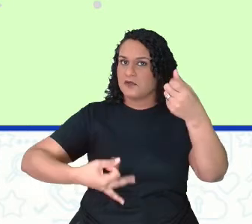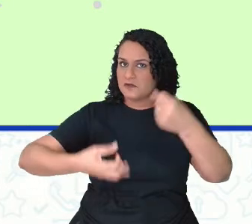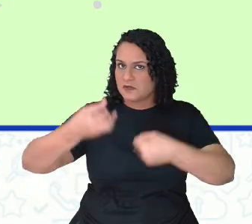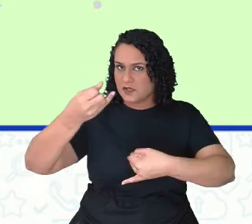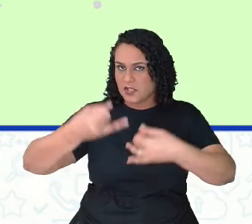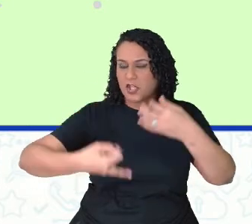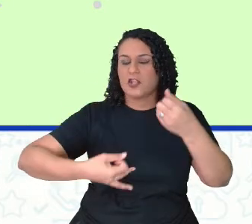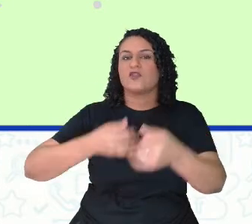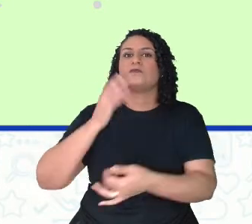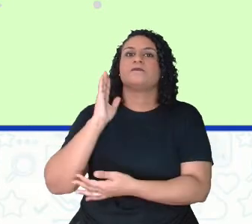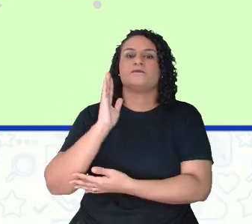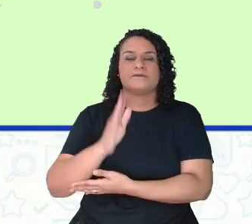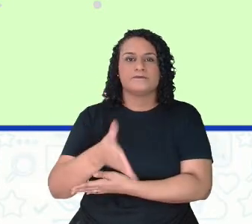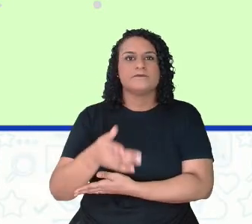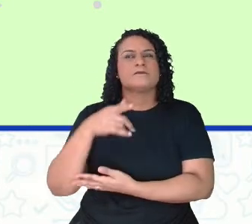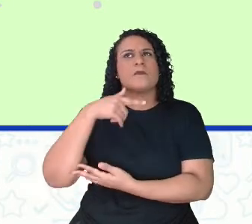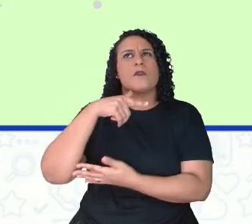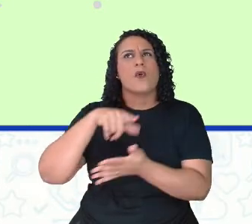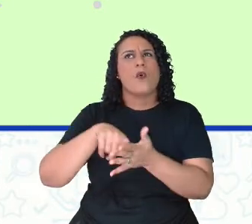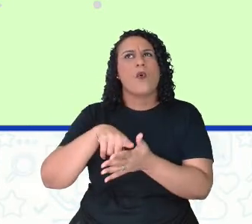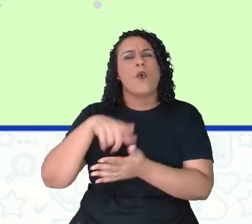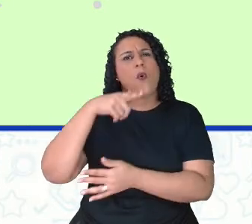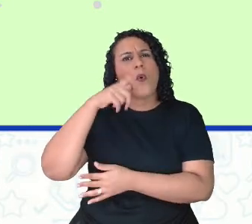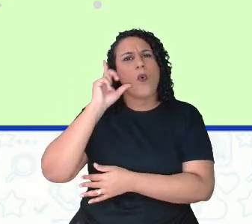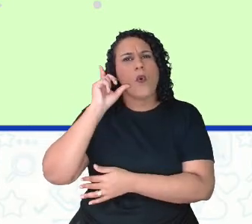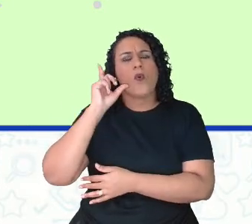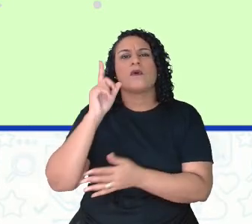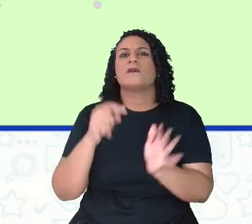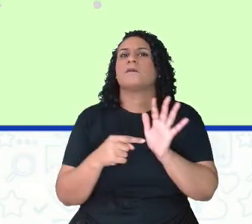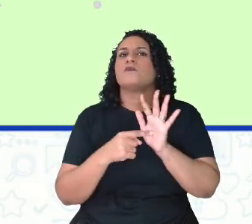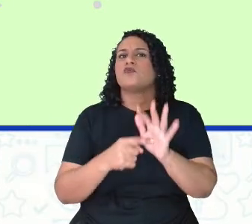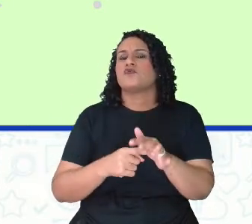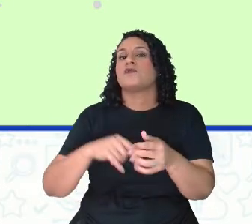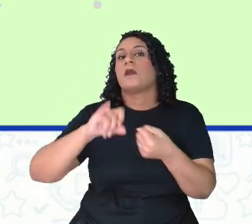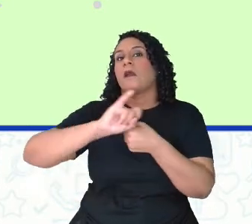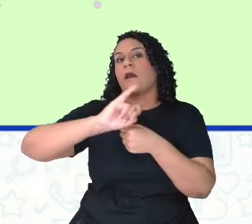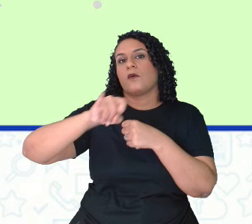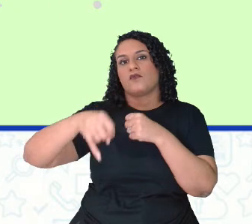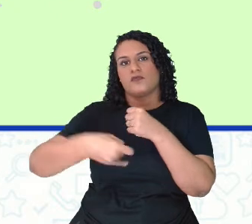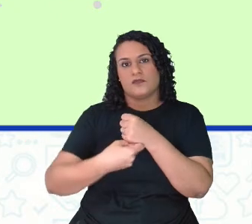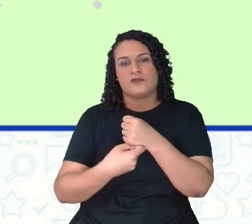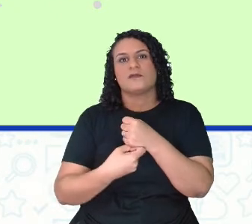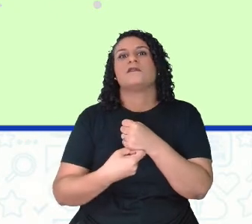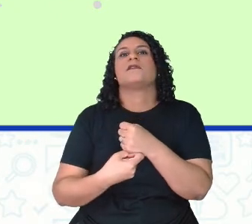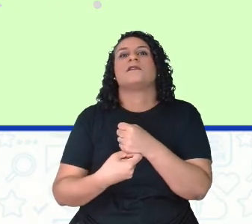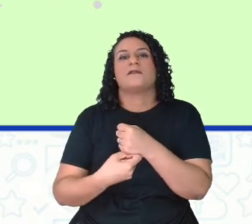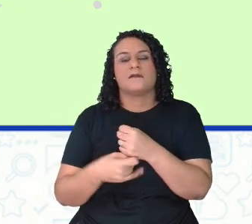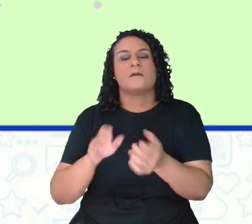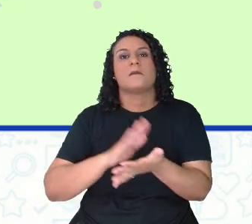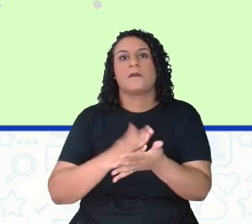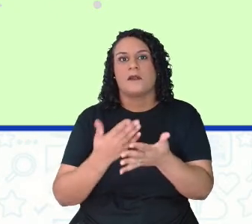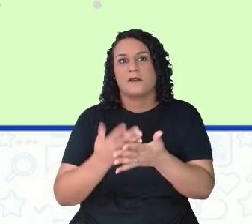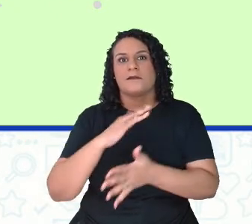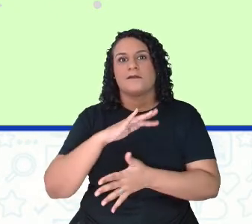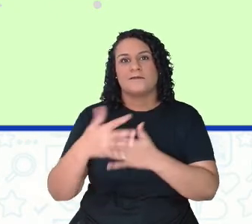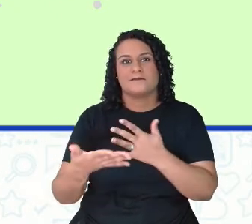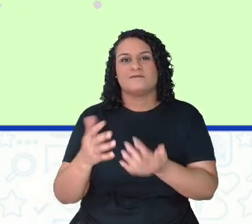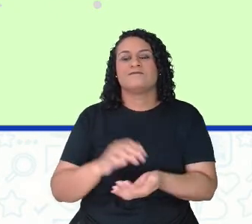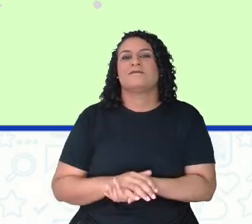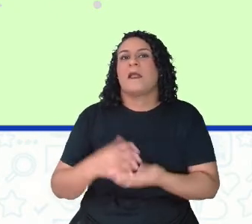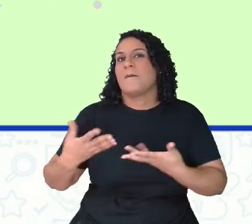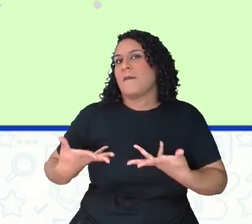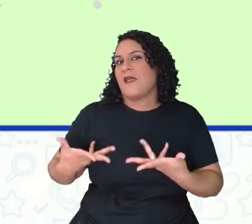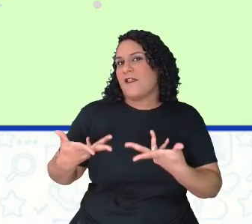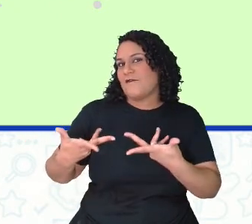o nome. Ontem, não é, eu dei alguns adjetivos para a nossa intérprete do dia. Eu disse maravilhinda, não